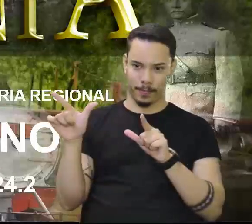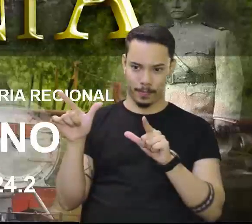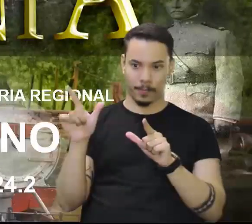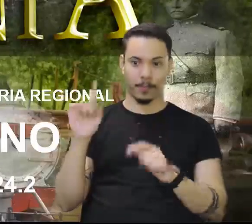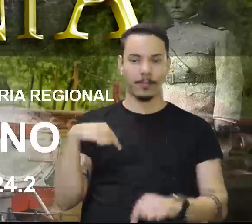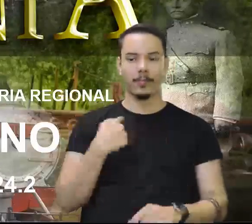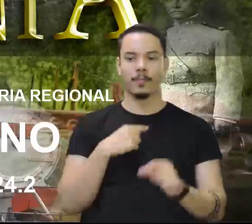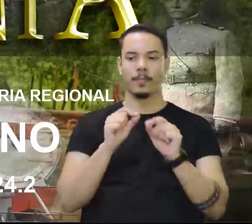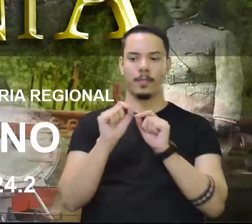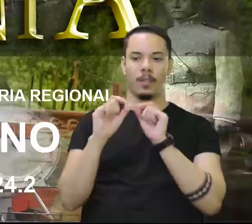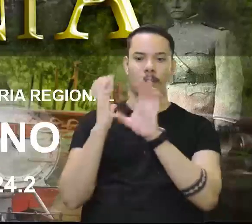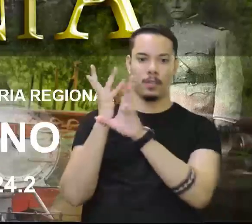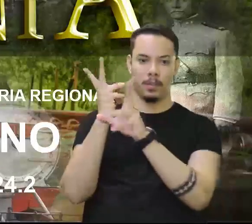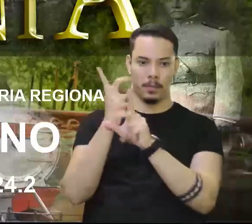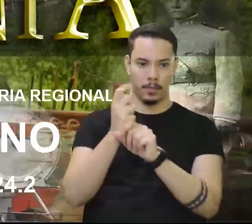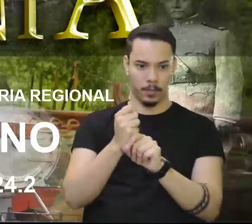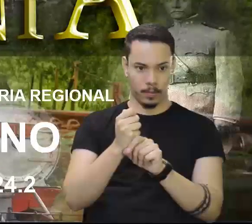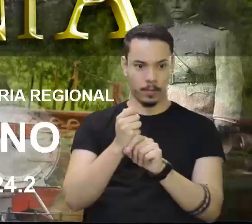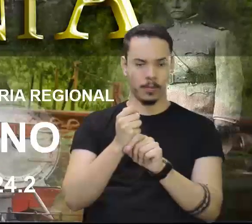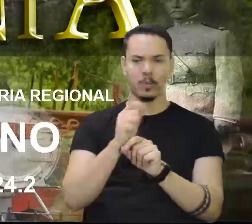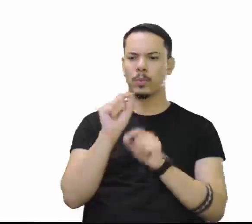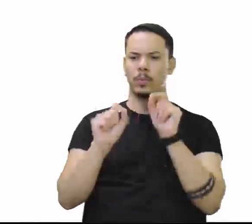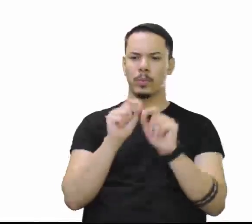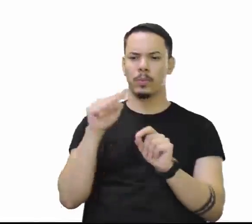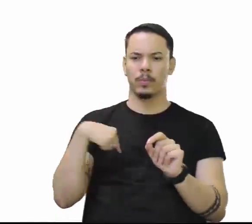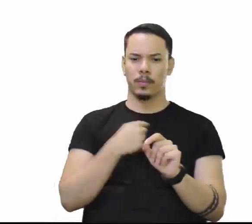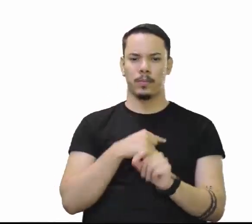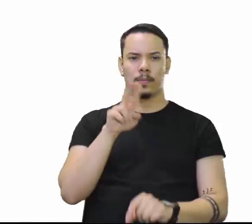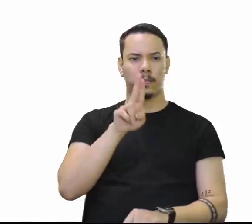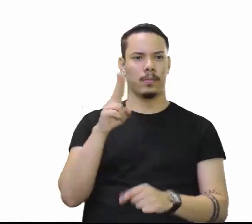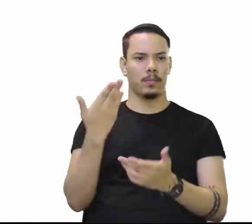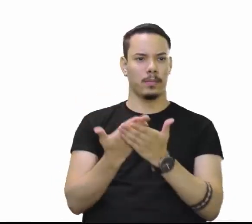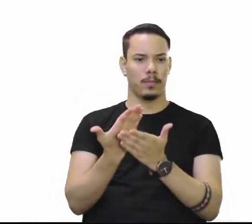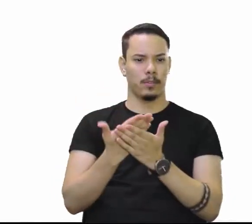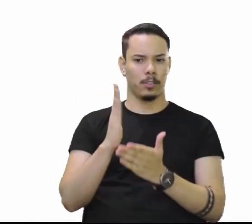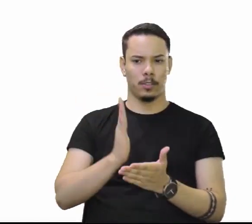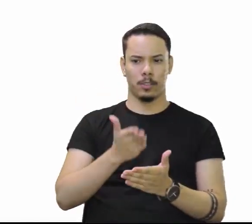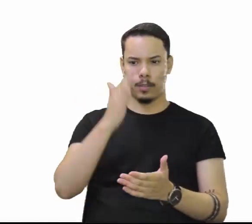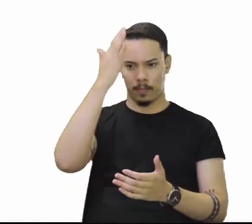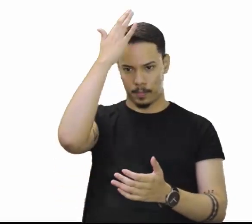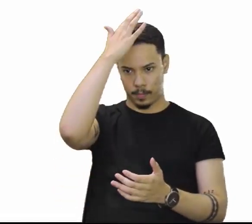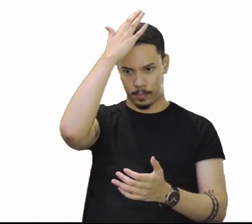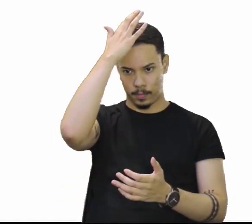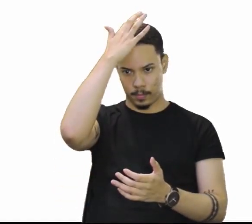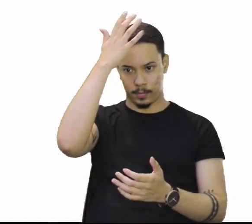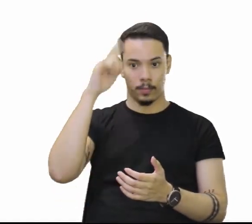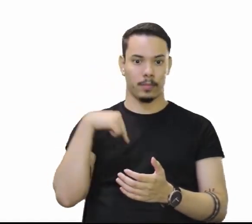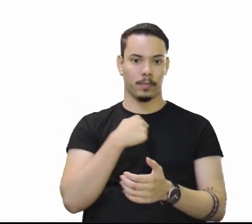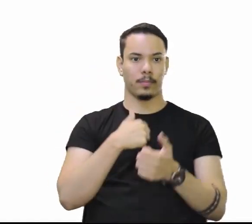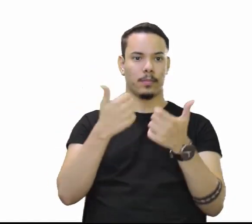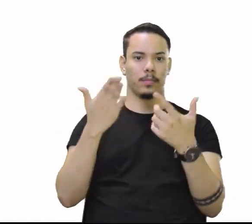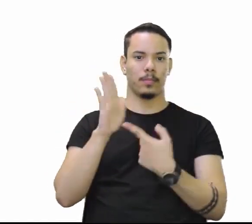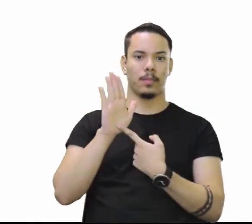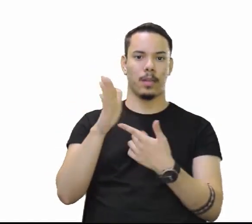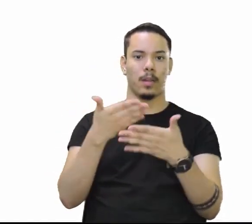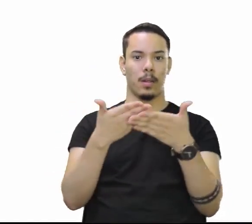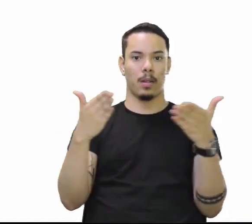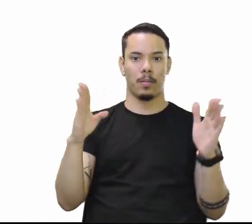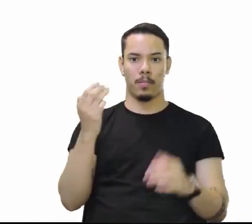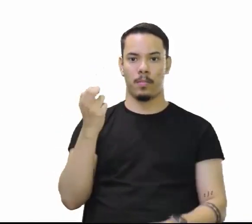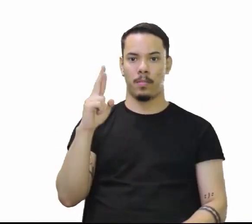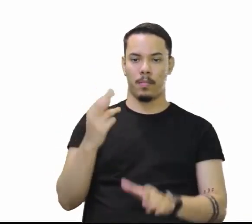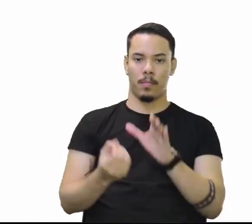nós iremos fazer a revisão dela. O que nós estamos trabalhando nessa aula? Nós estamos trabalhando a abertura da